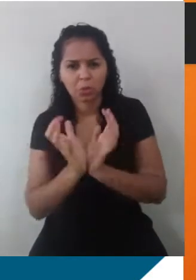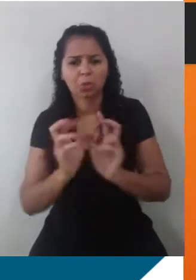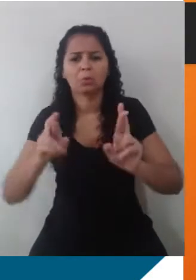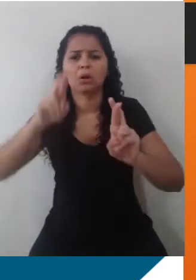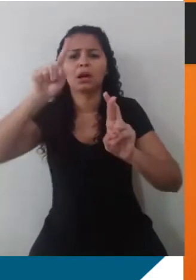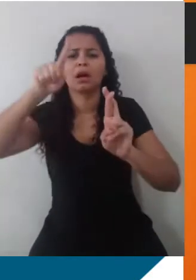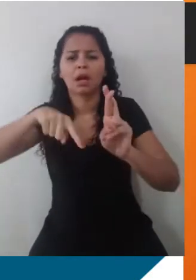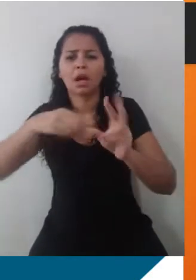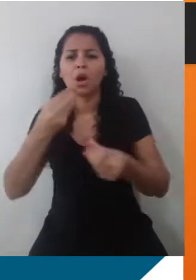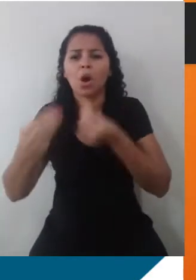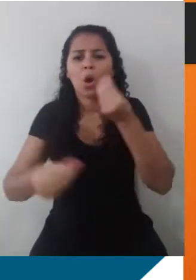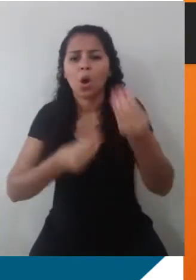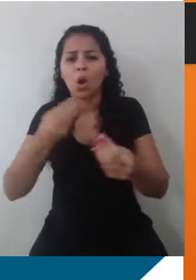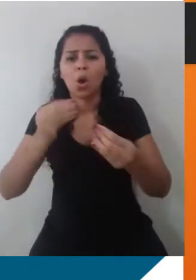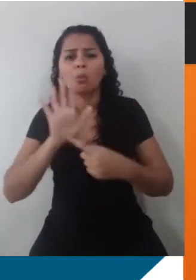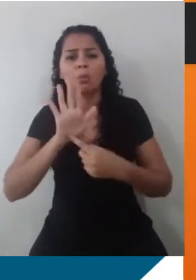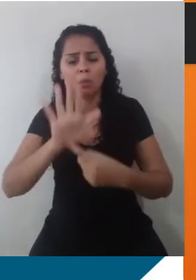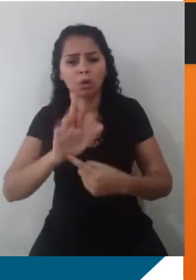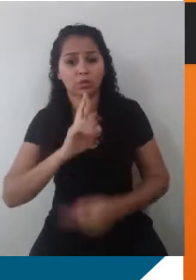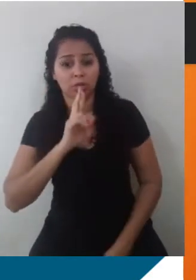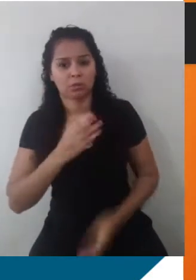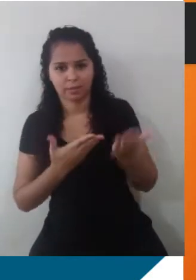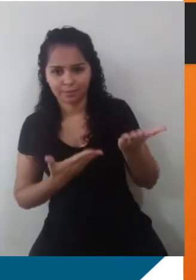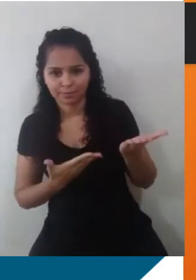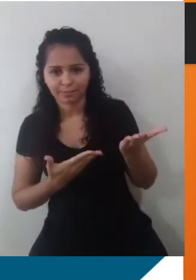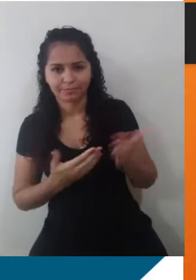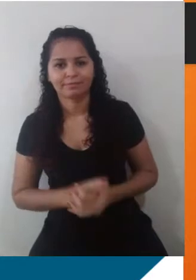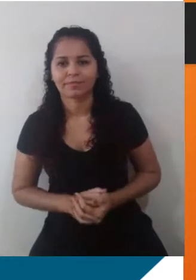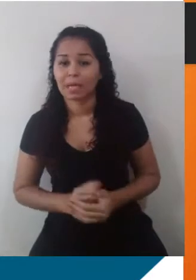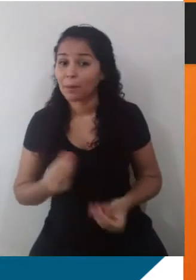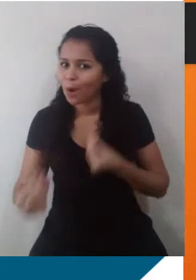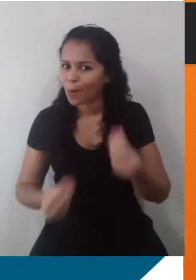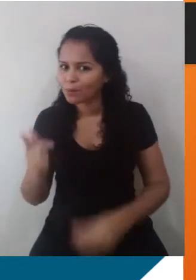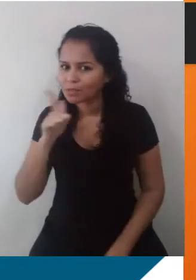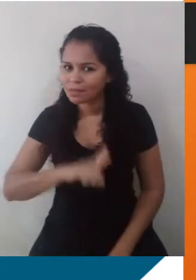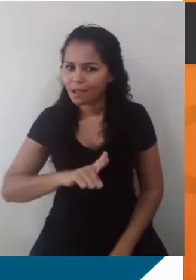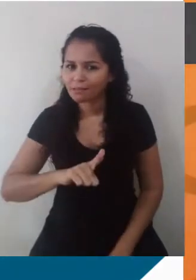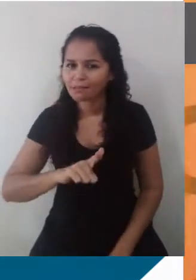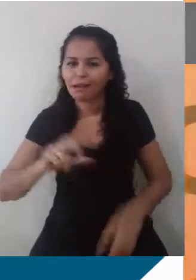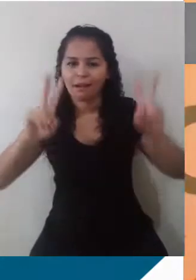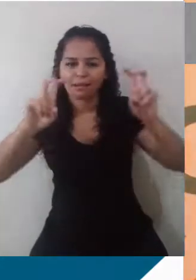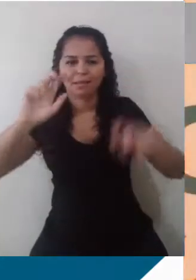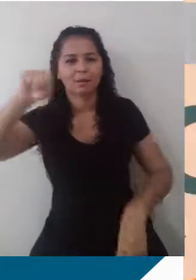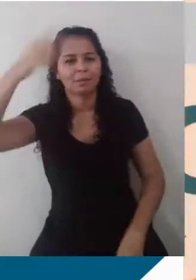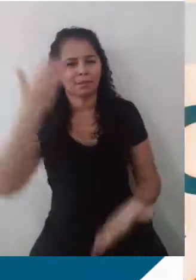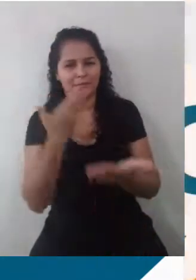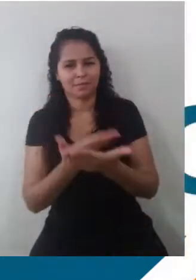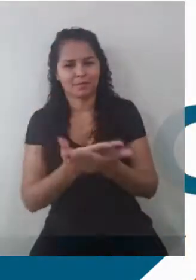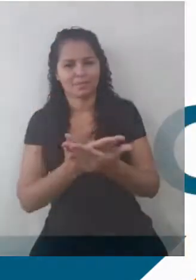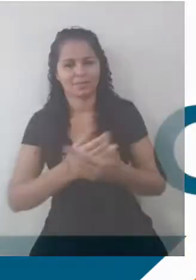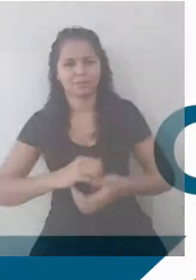a representação gráfica disso? A resposta está aqui, mas como se chega nisso é assunto para uma próxima aula.